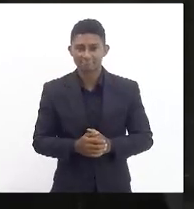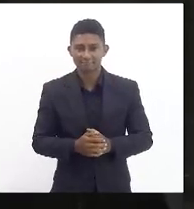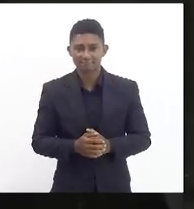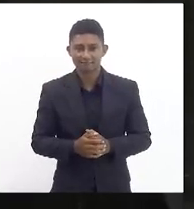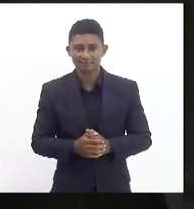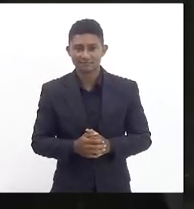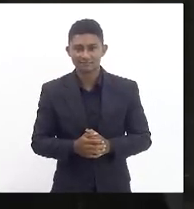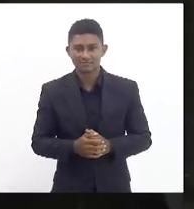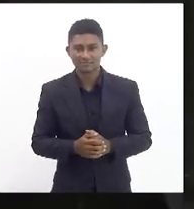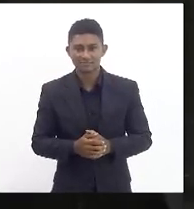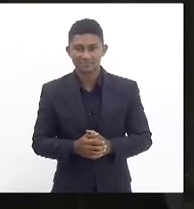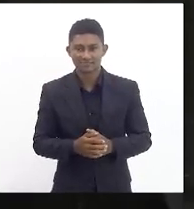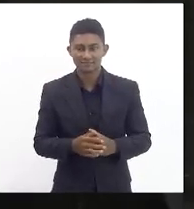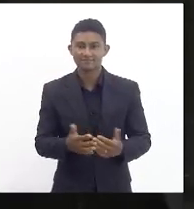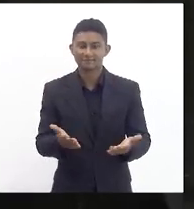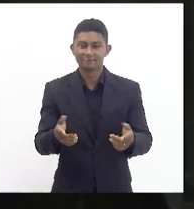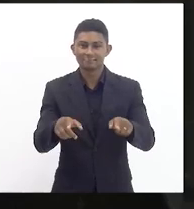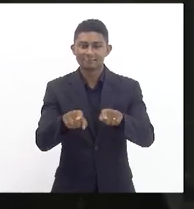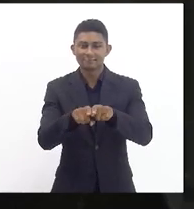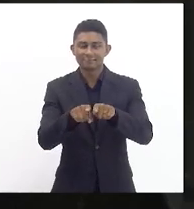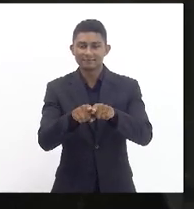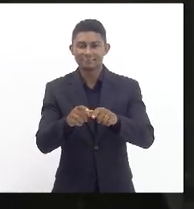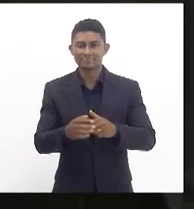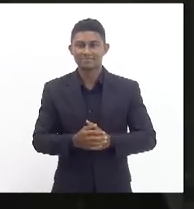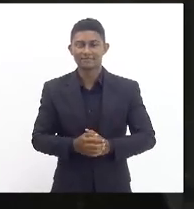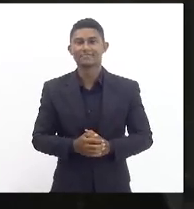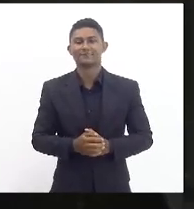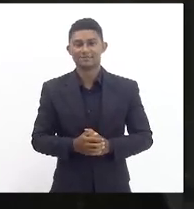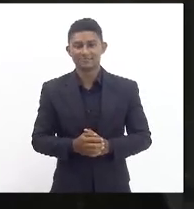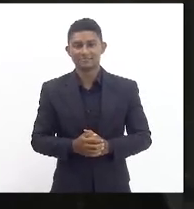senhor que